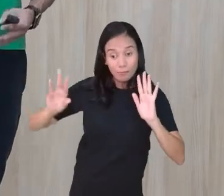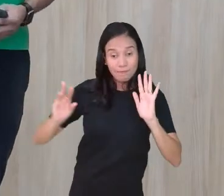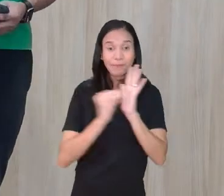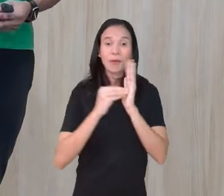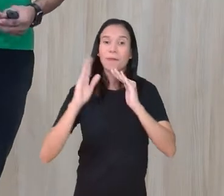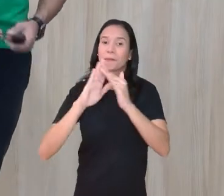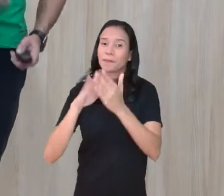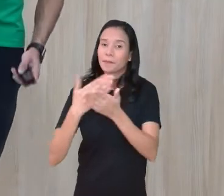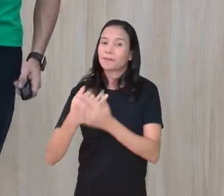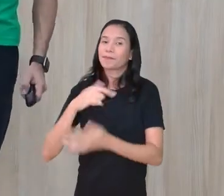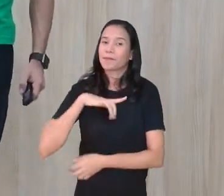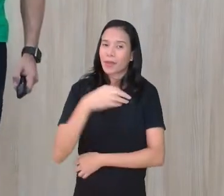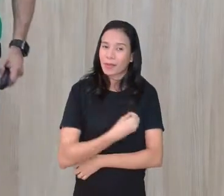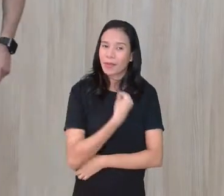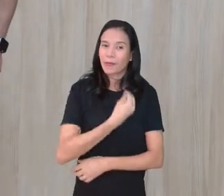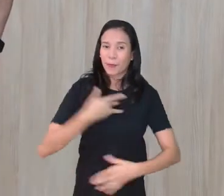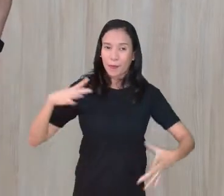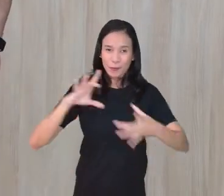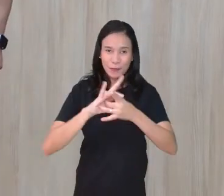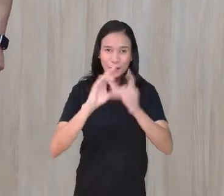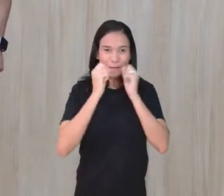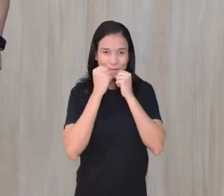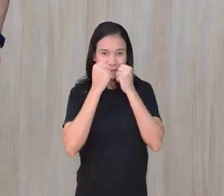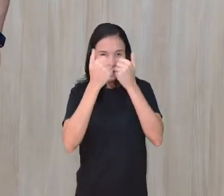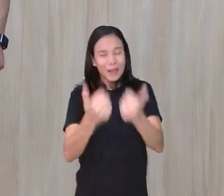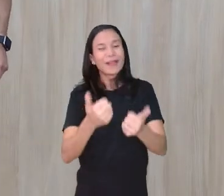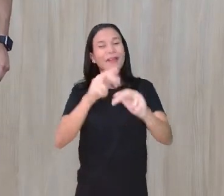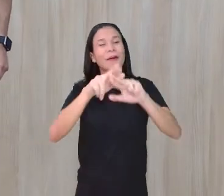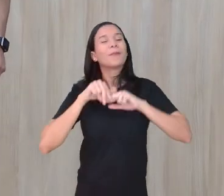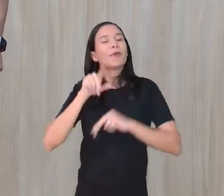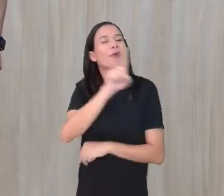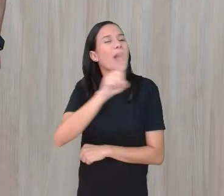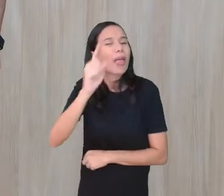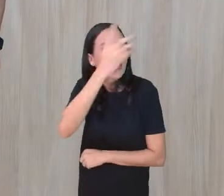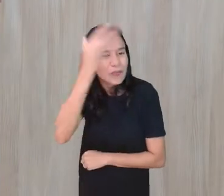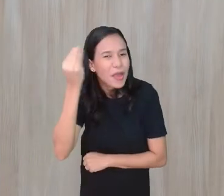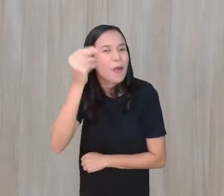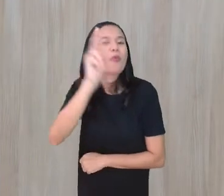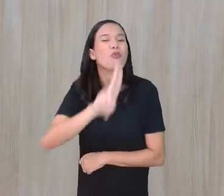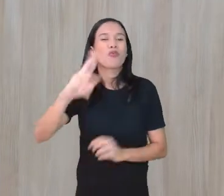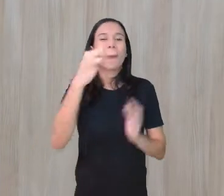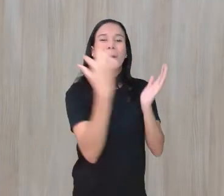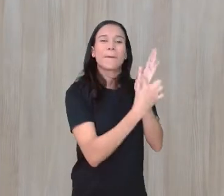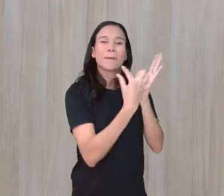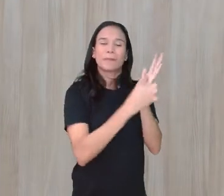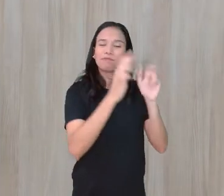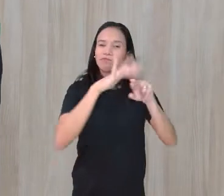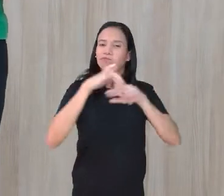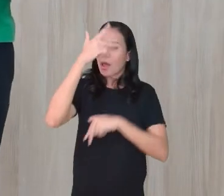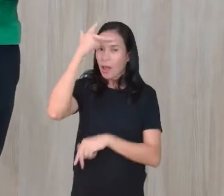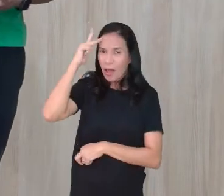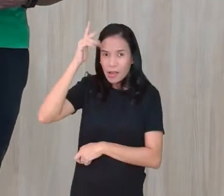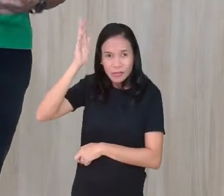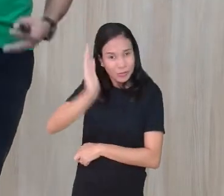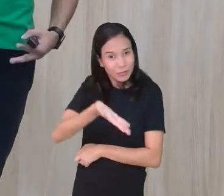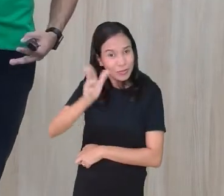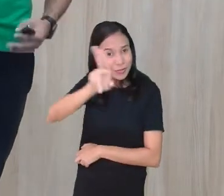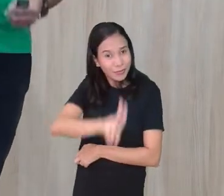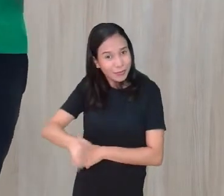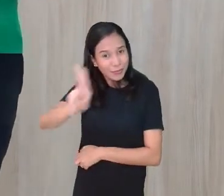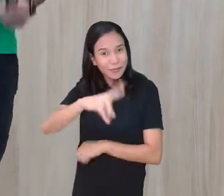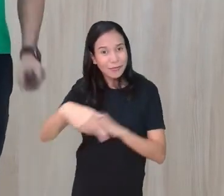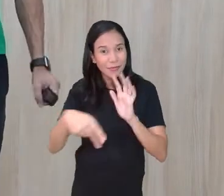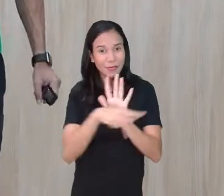escola presencial aí que você faz parte, tá bom? Então não deixe aí de baixar o nosso aplicativo. Se você já baixou o nosso